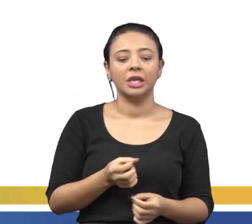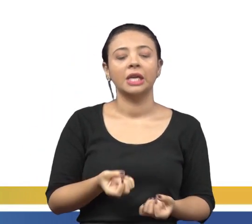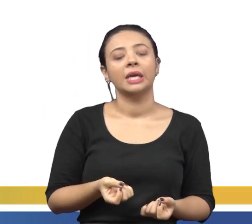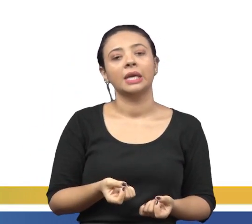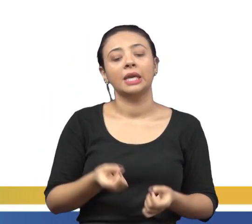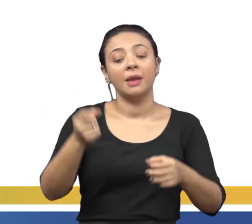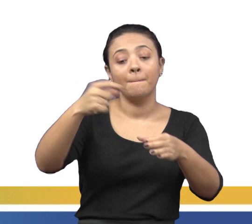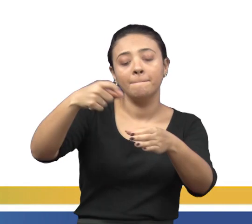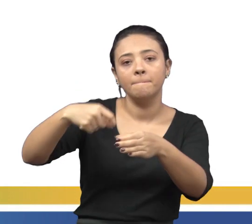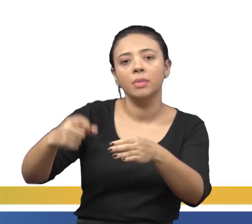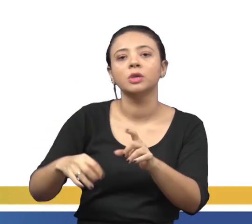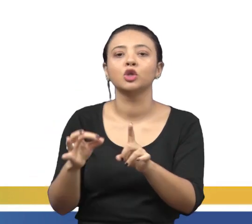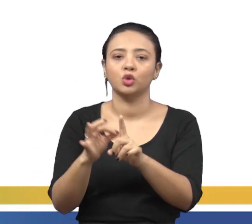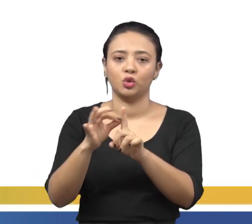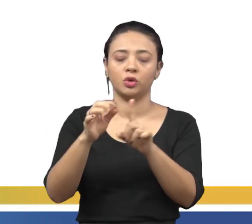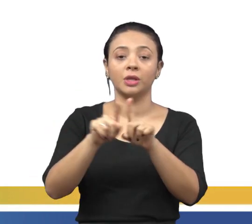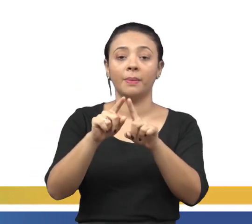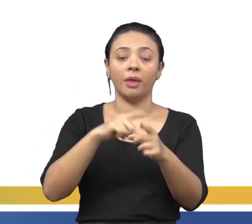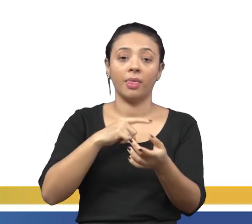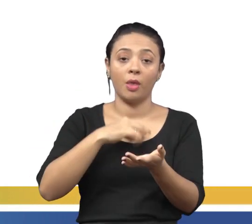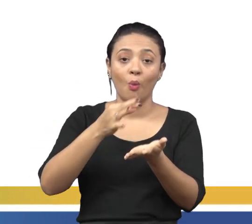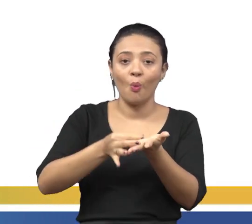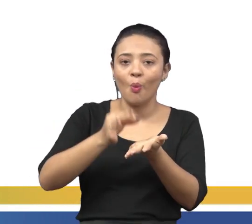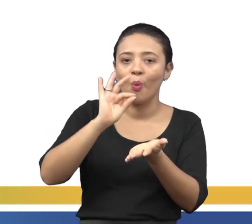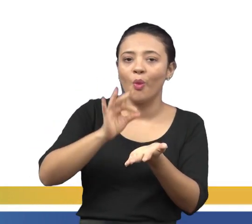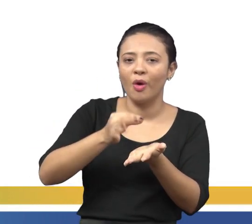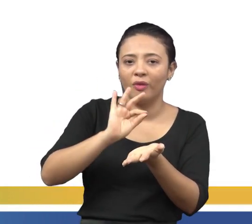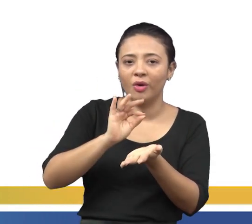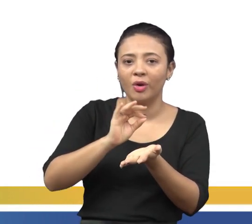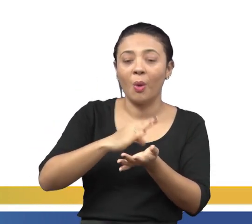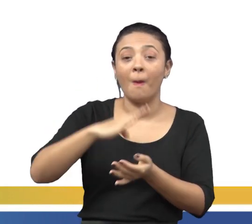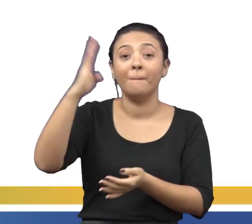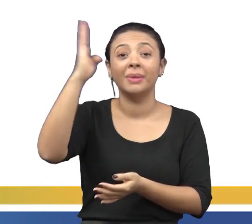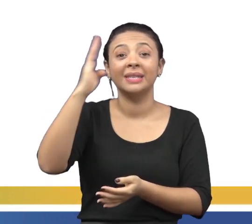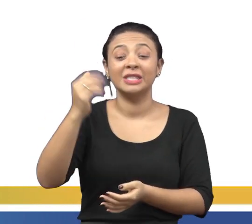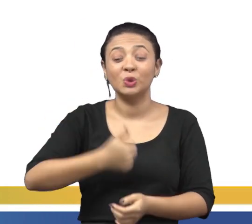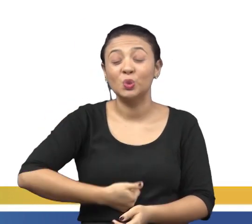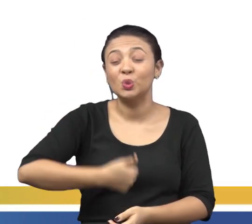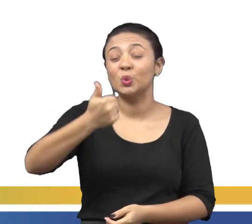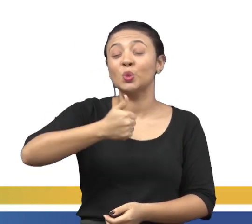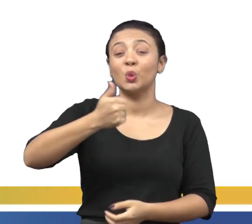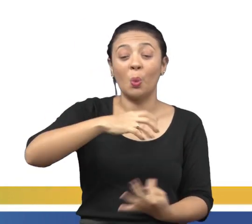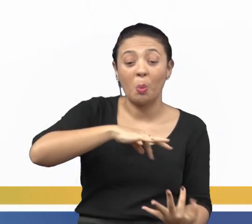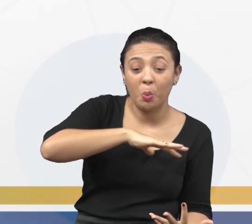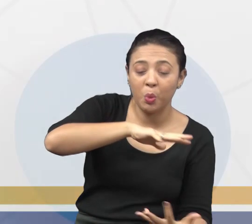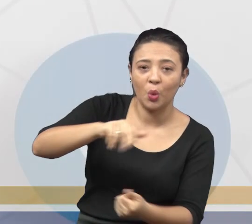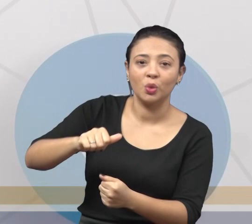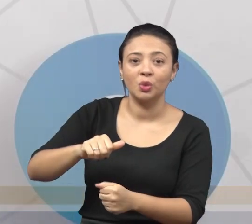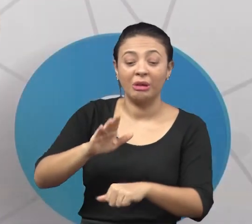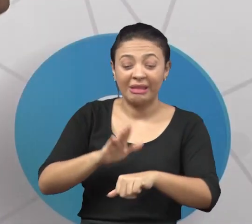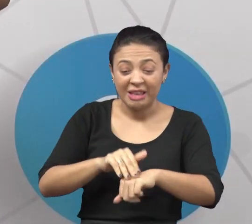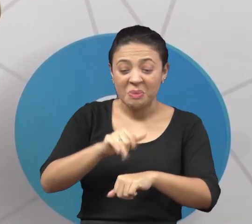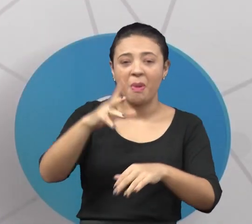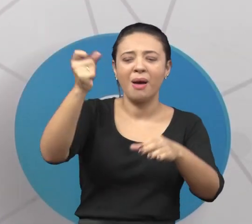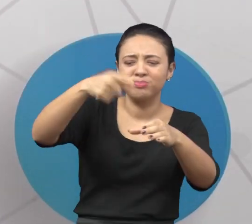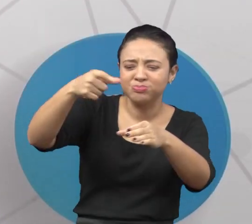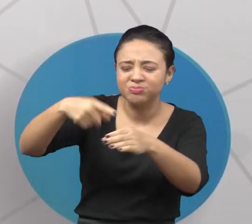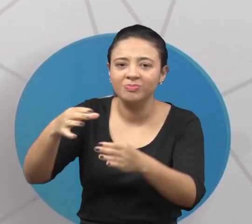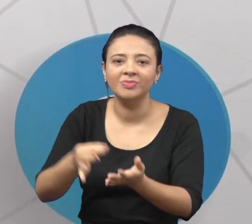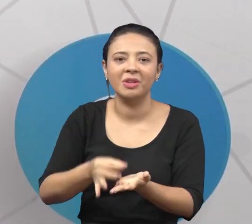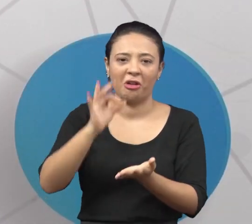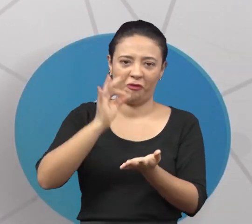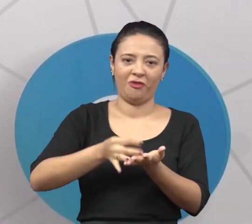café, Brasil é número 1 do mundo desde 1860, pessoal. Por mais que o café tenha dominado durante um bom